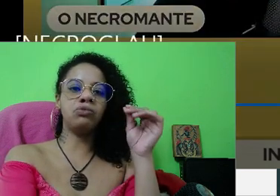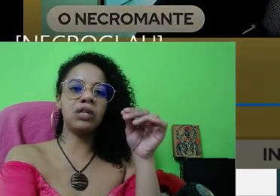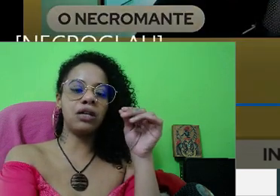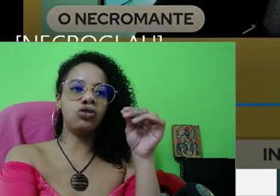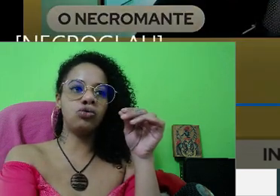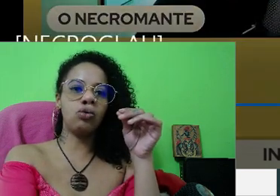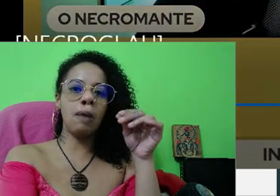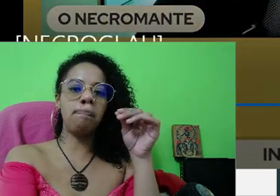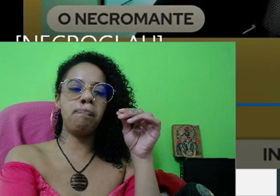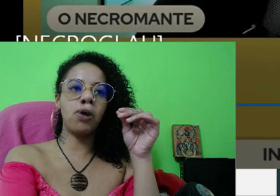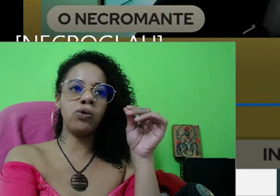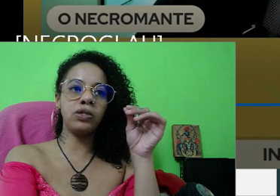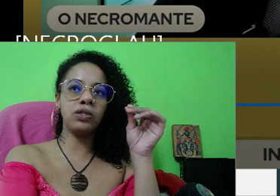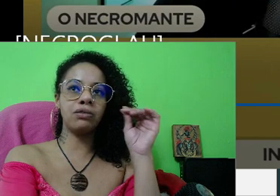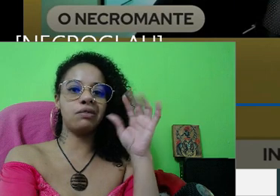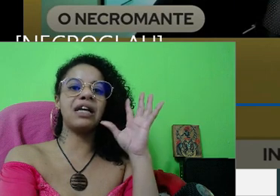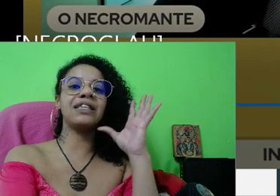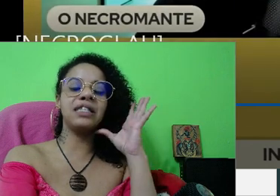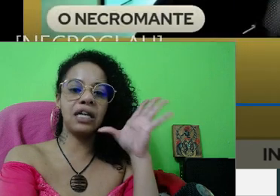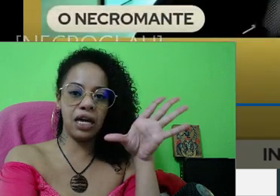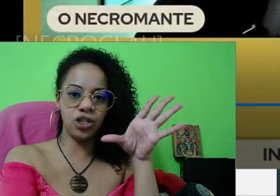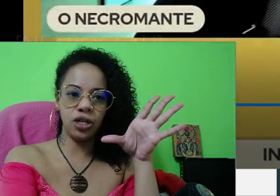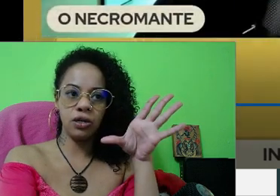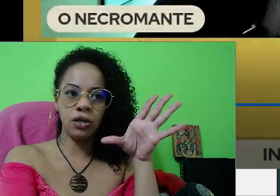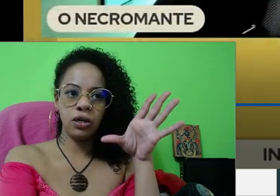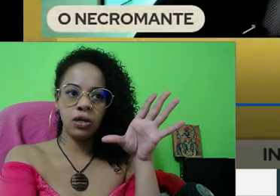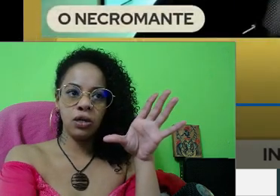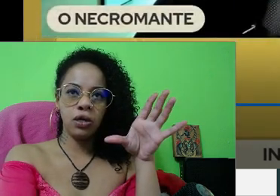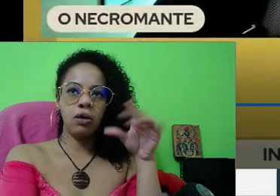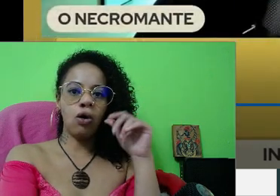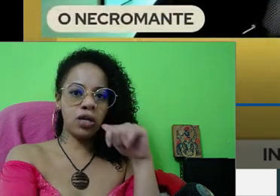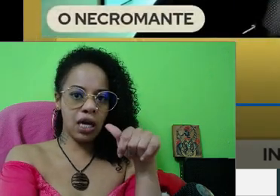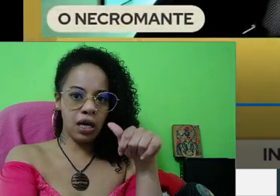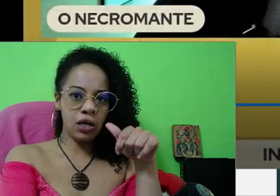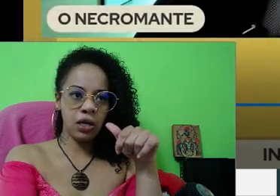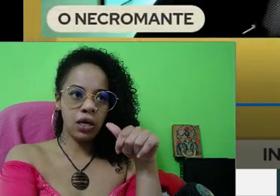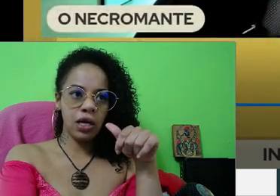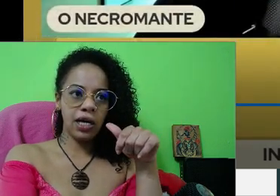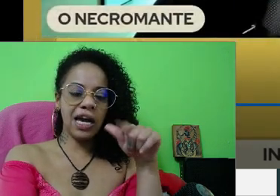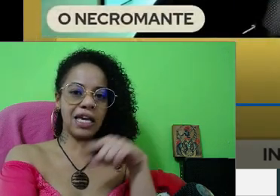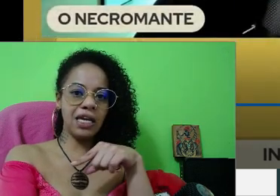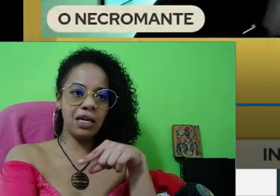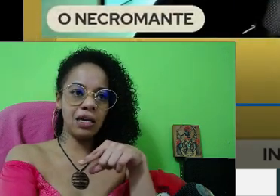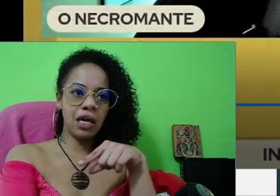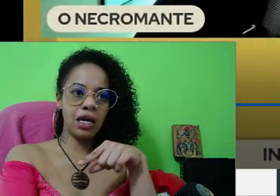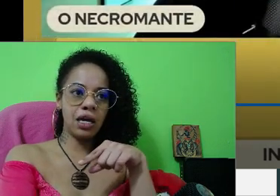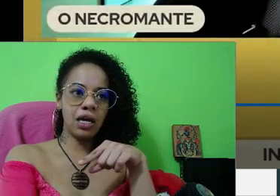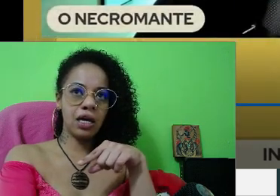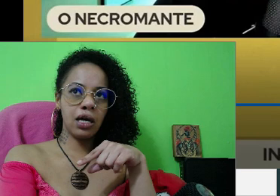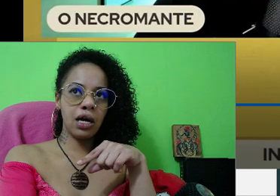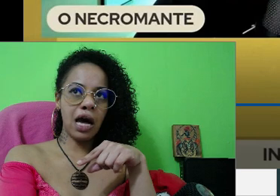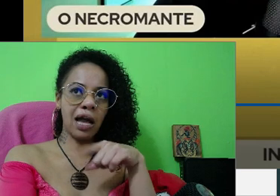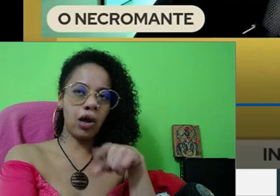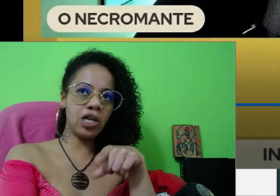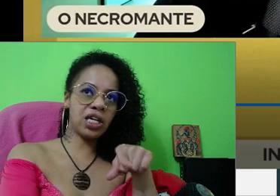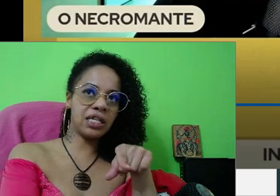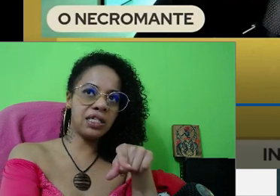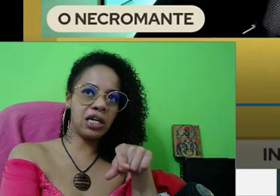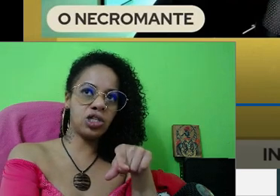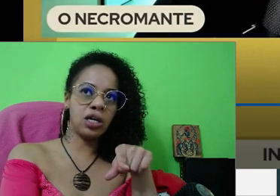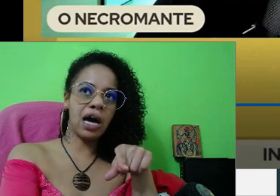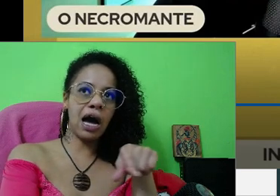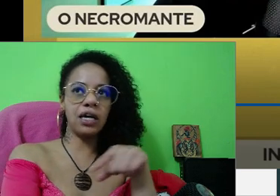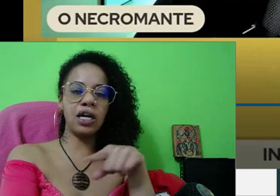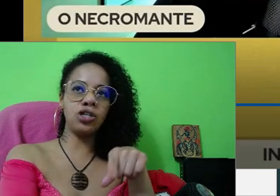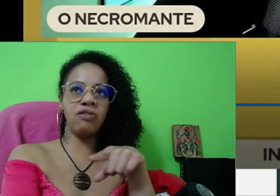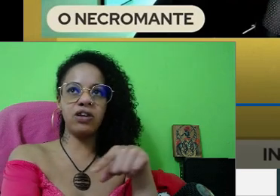que o PT é fundado junto com a pose das igrejas Ok E aí A lógica